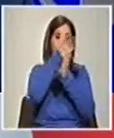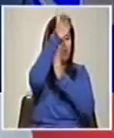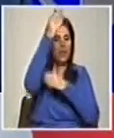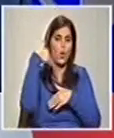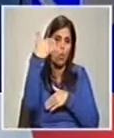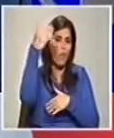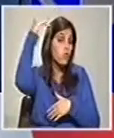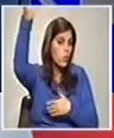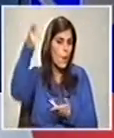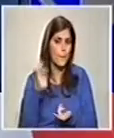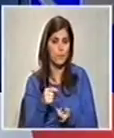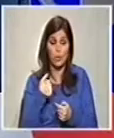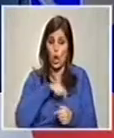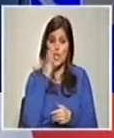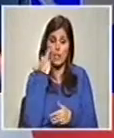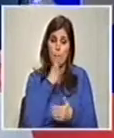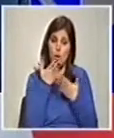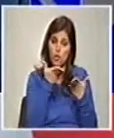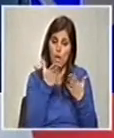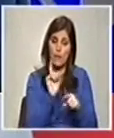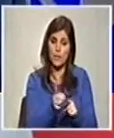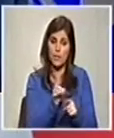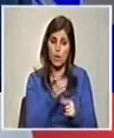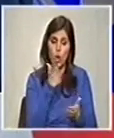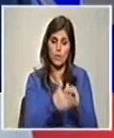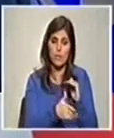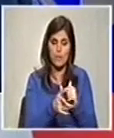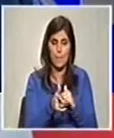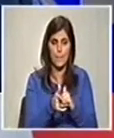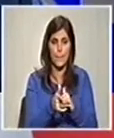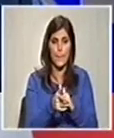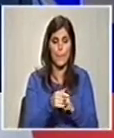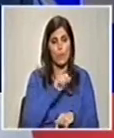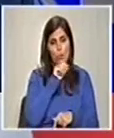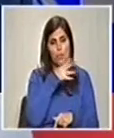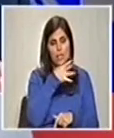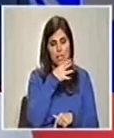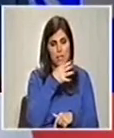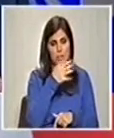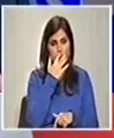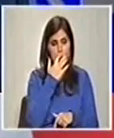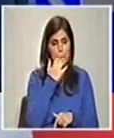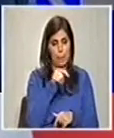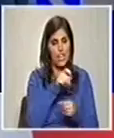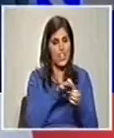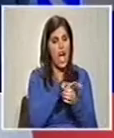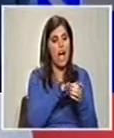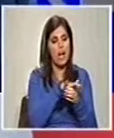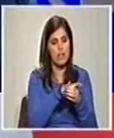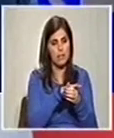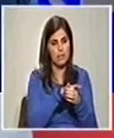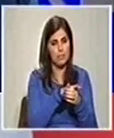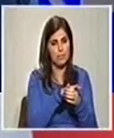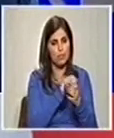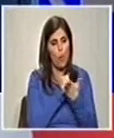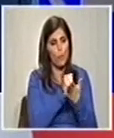nós procuramos também ajudar isso, ajudar a que isso aconteça. E, de certa forma, eu diria que, no fundo, nesta área estrita do